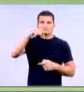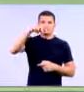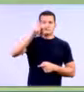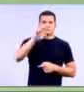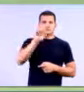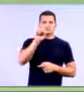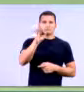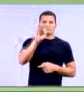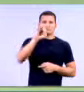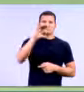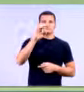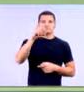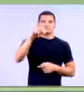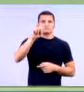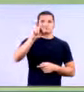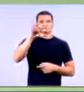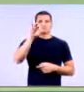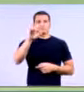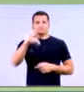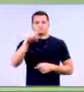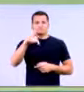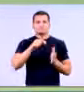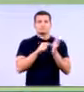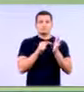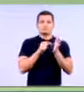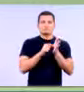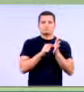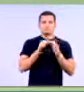questionário. O questionário é uma das ferramentas